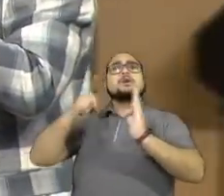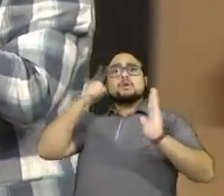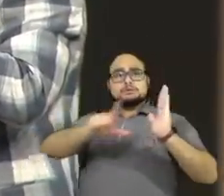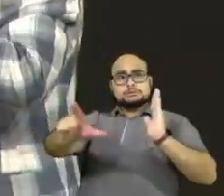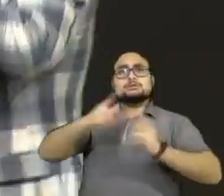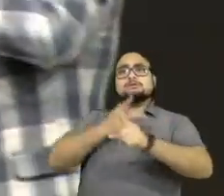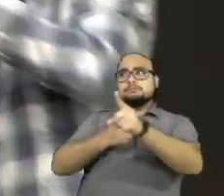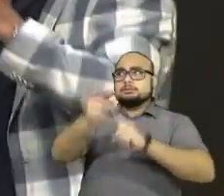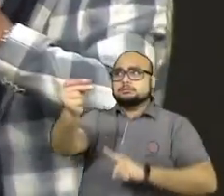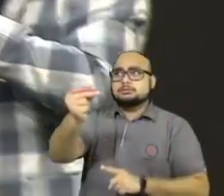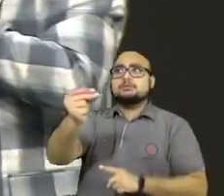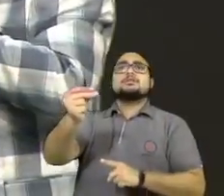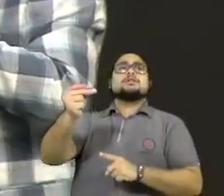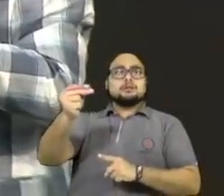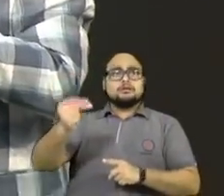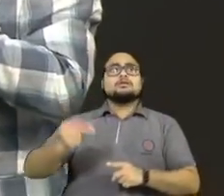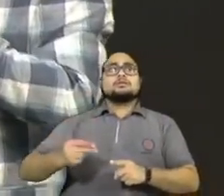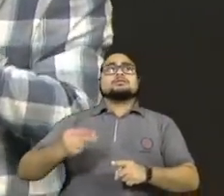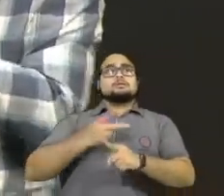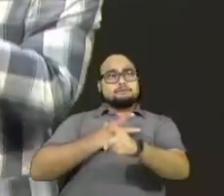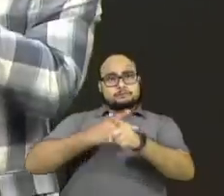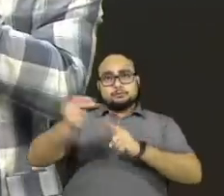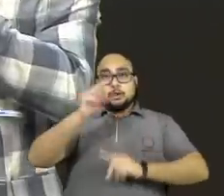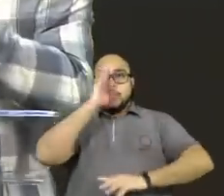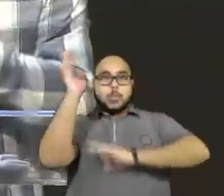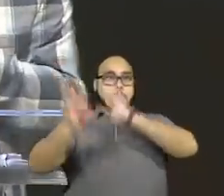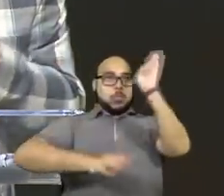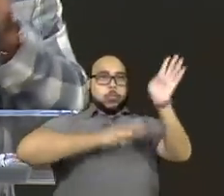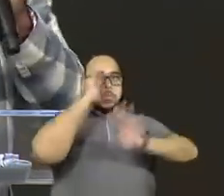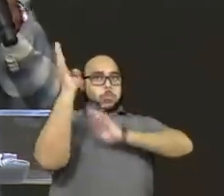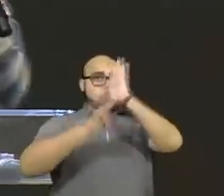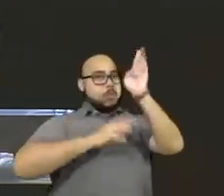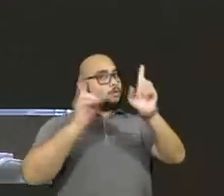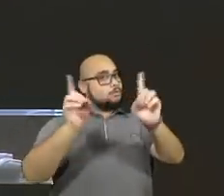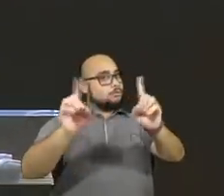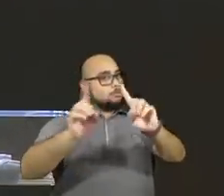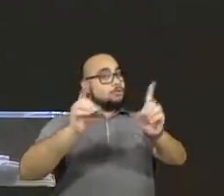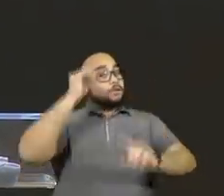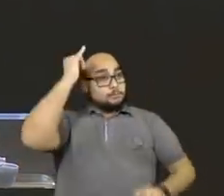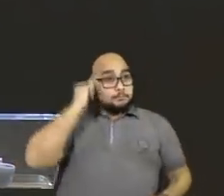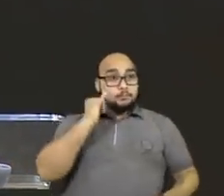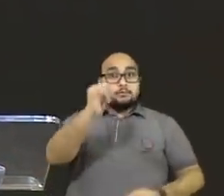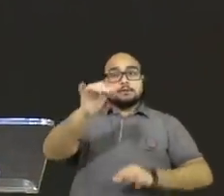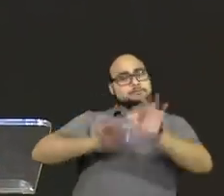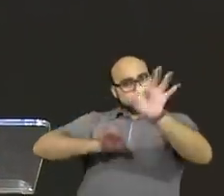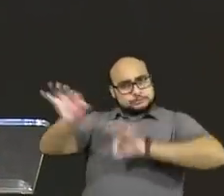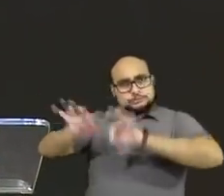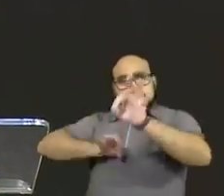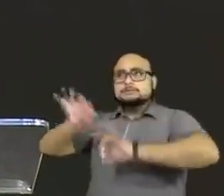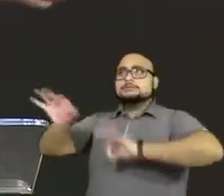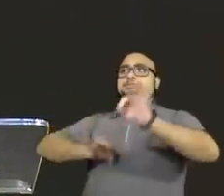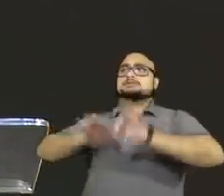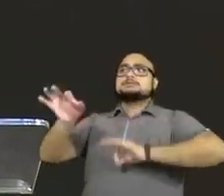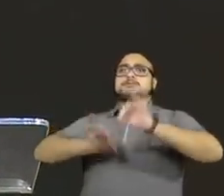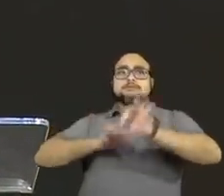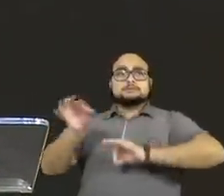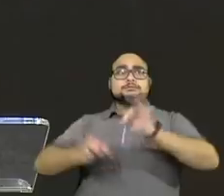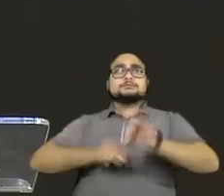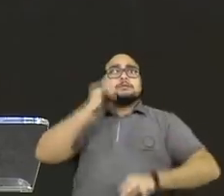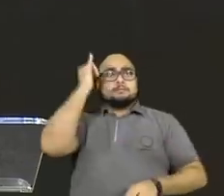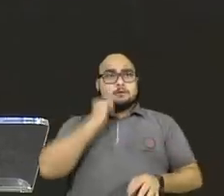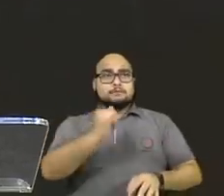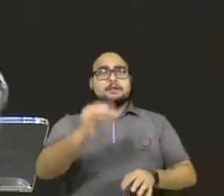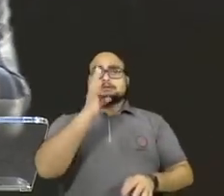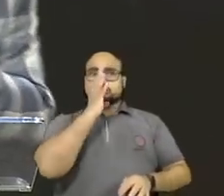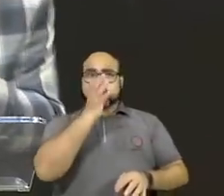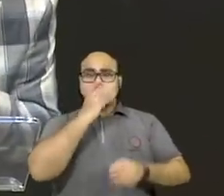vitória não é aleatória. Mas se prepare, é profético para essa igreja. É profético para você que está em qualquer filial, para você que